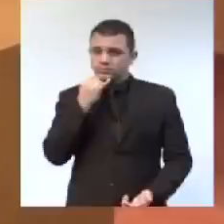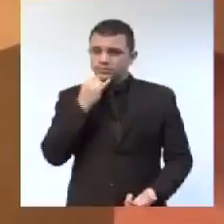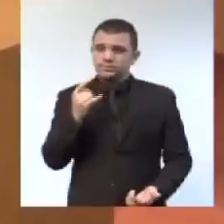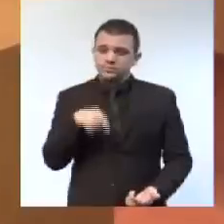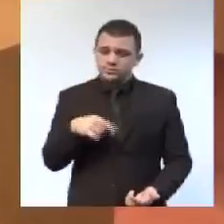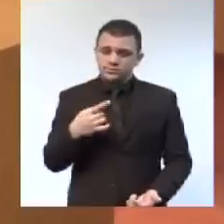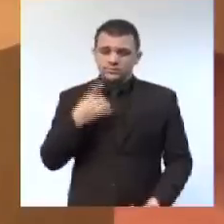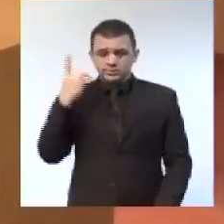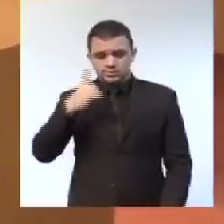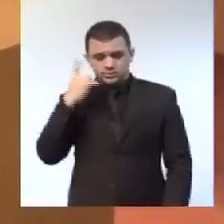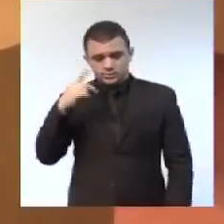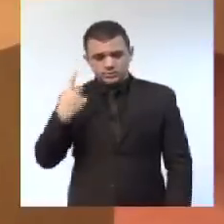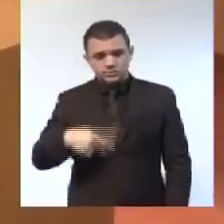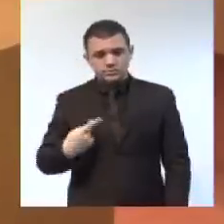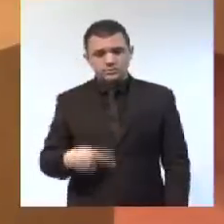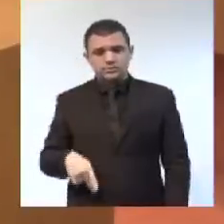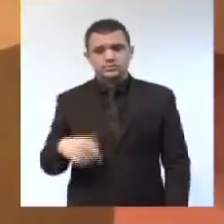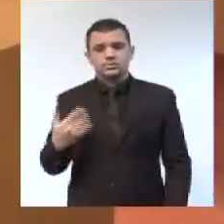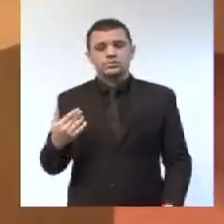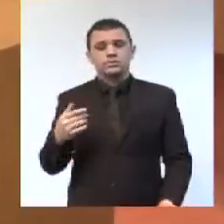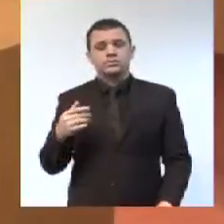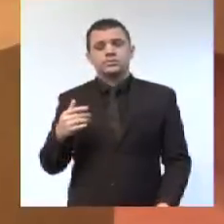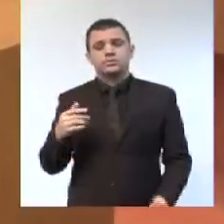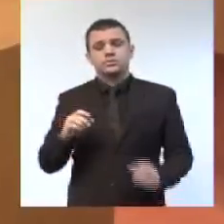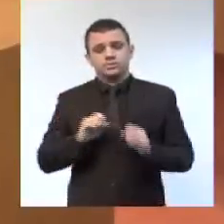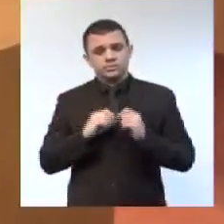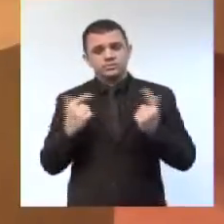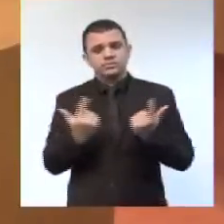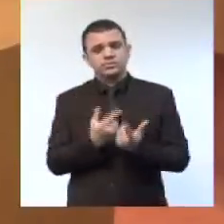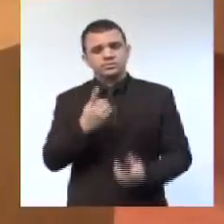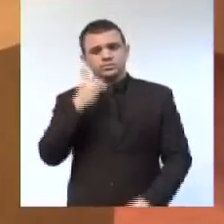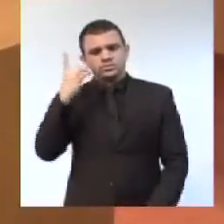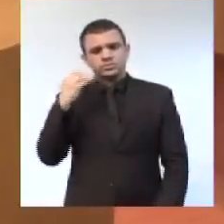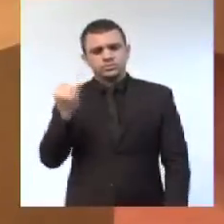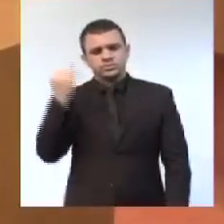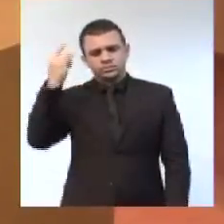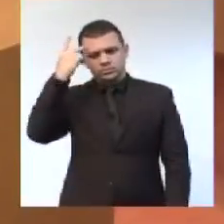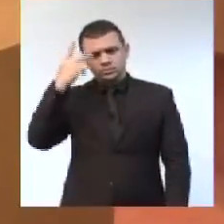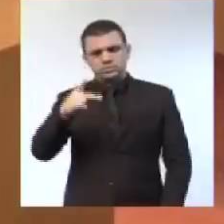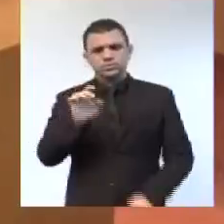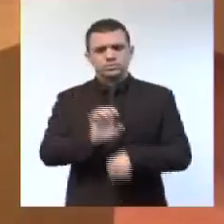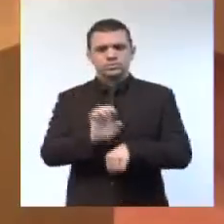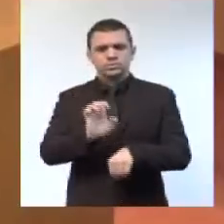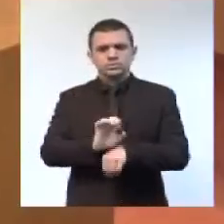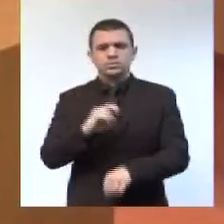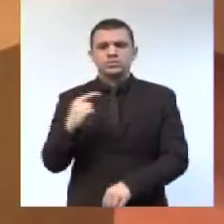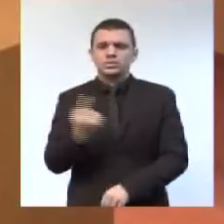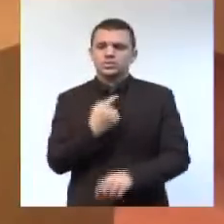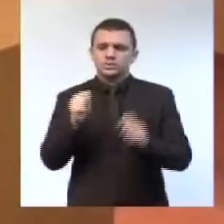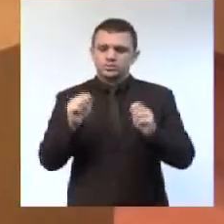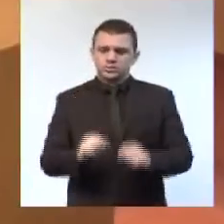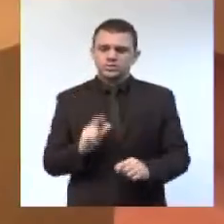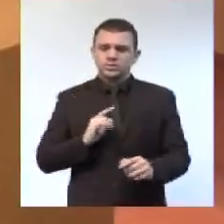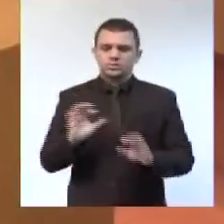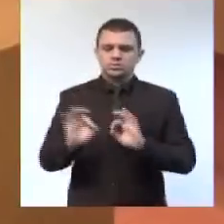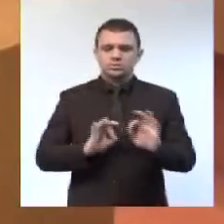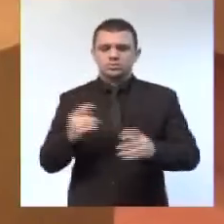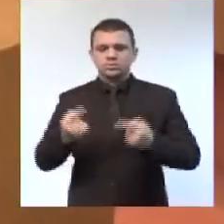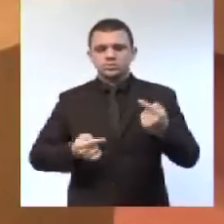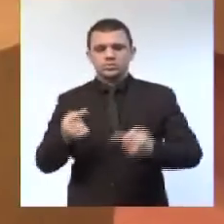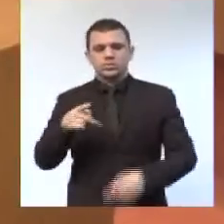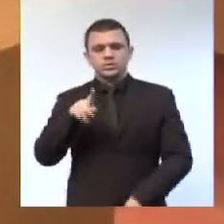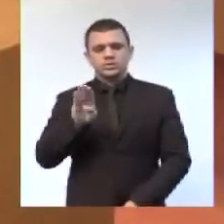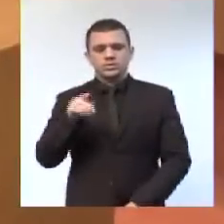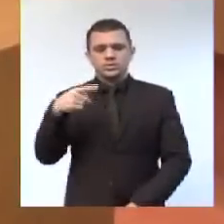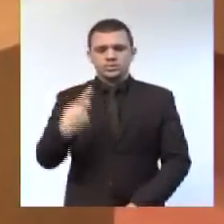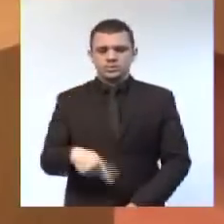uma contribuição importante para o Estado do Maranhão, para se buscar, na verdade, que a gente possa, a cada dia, com as políticas públicas aqui feitas na Assembleia, a